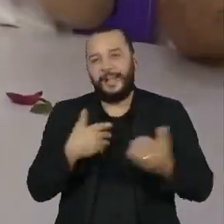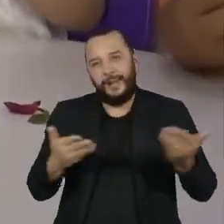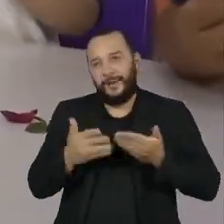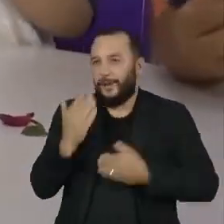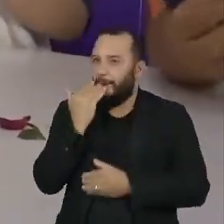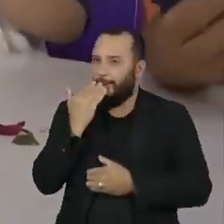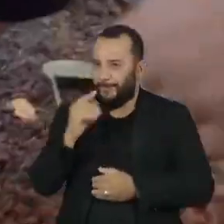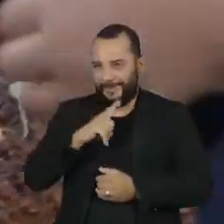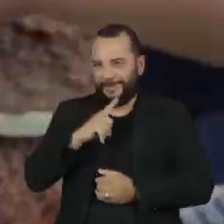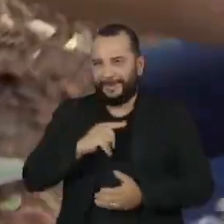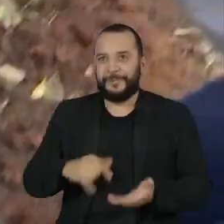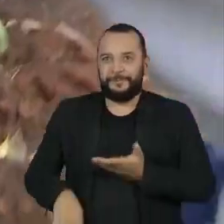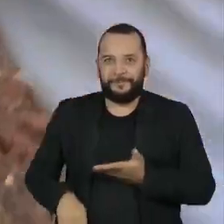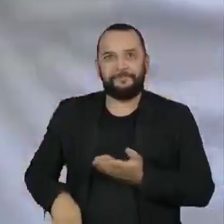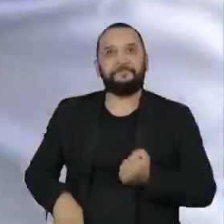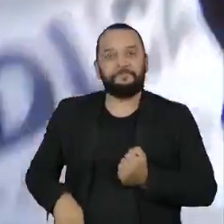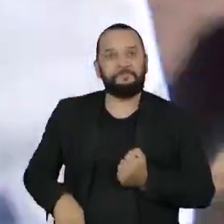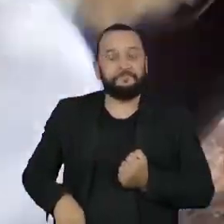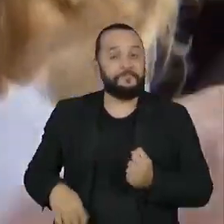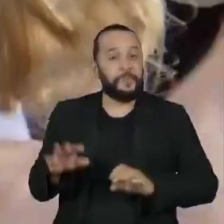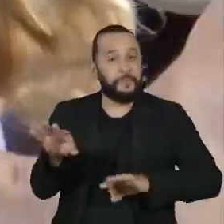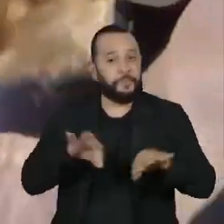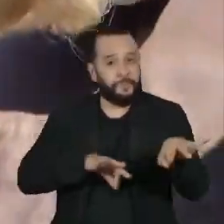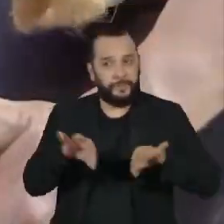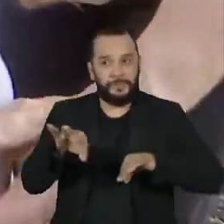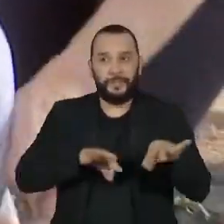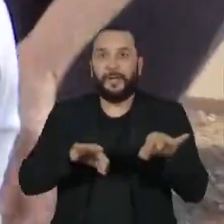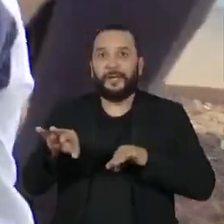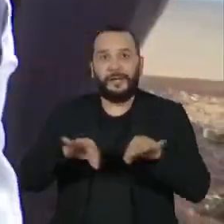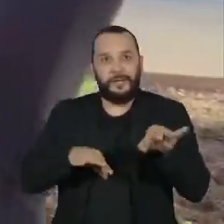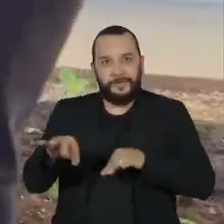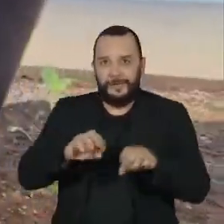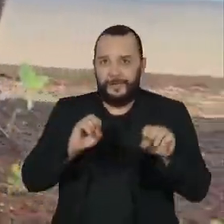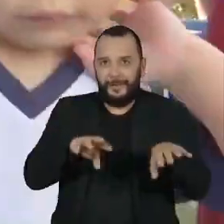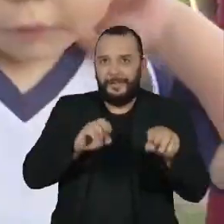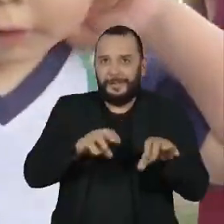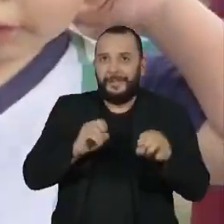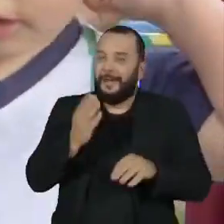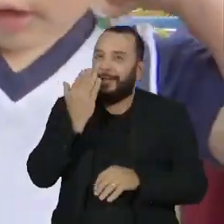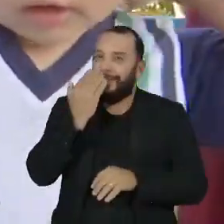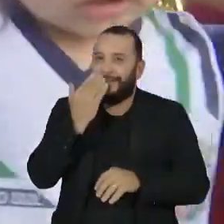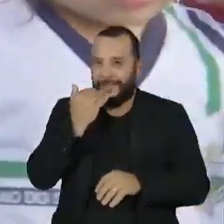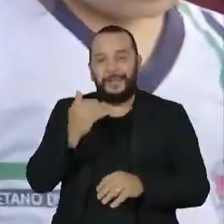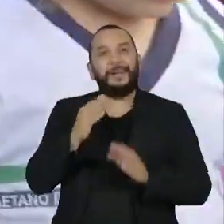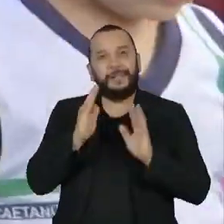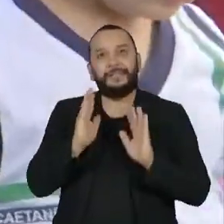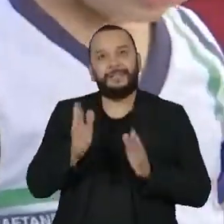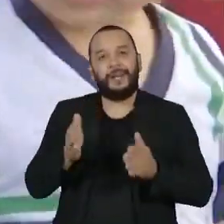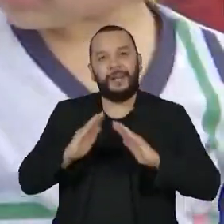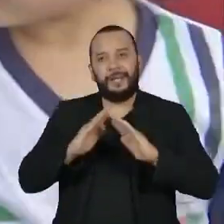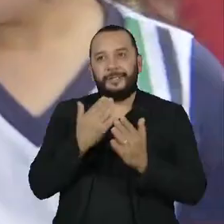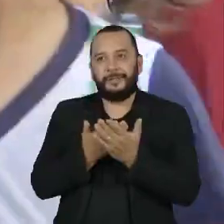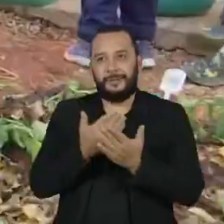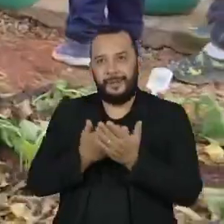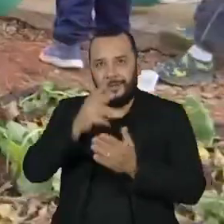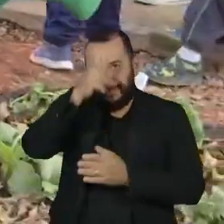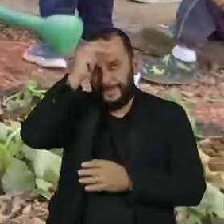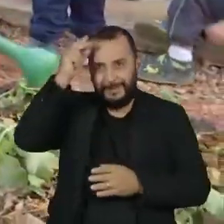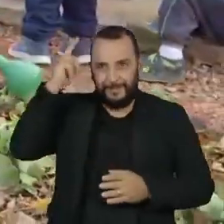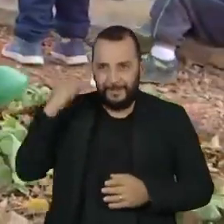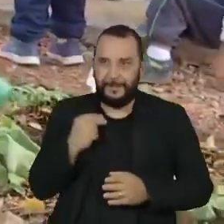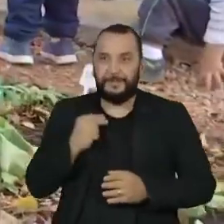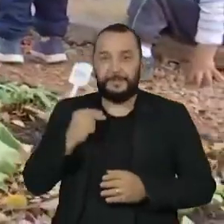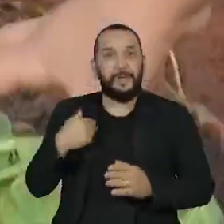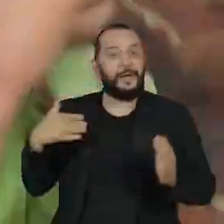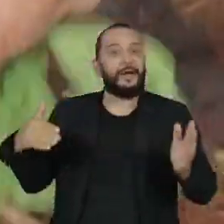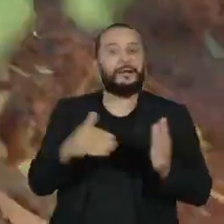eu tô comendo isso. A iniciativa faz parte de um projeto de educação alimentar presente em metade das escolas municipais e até